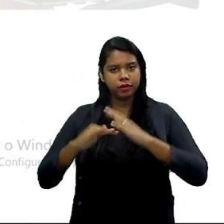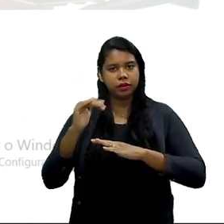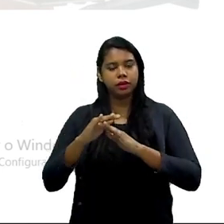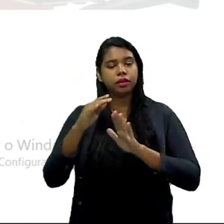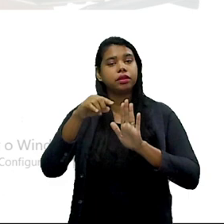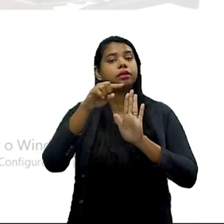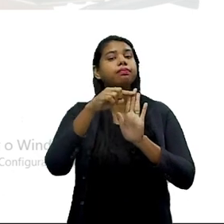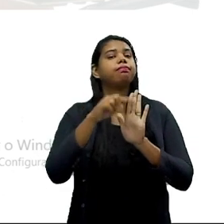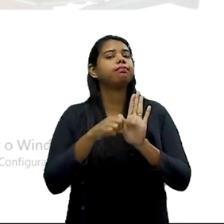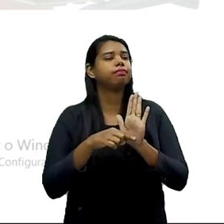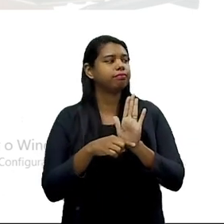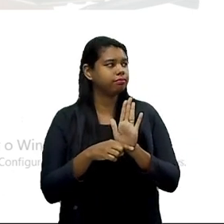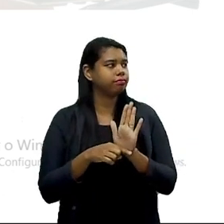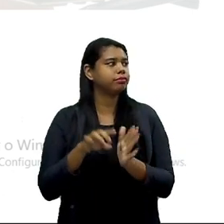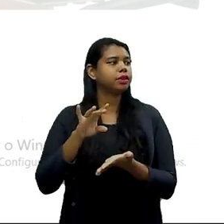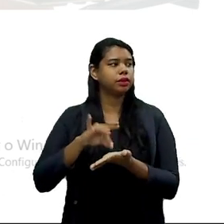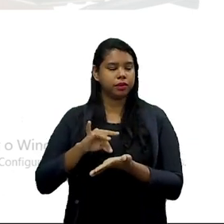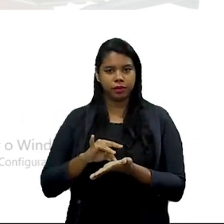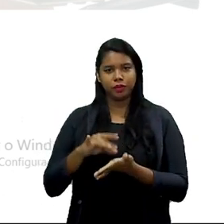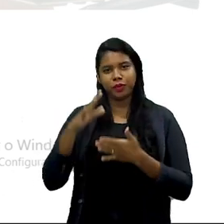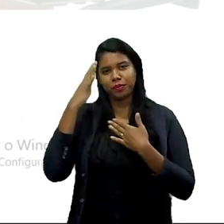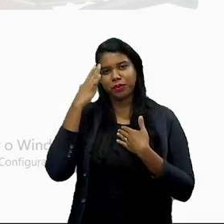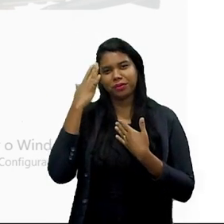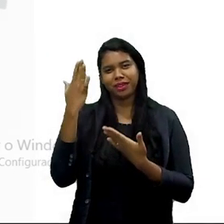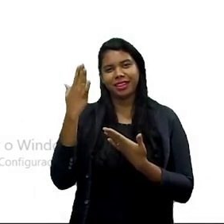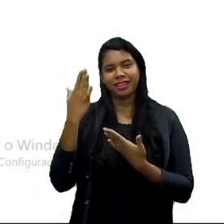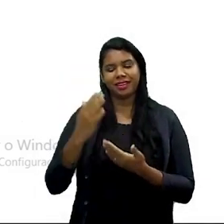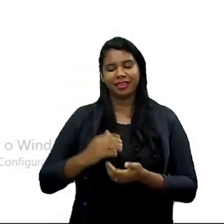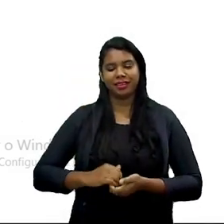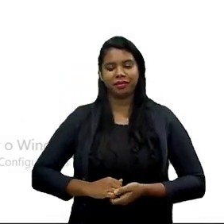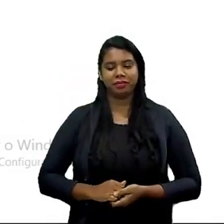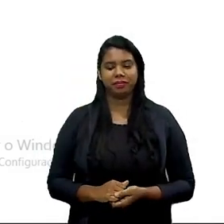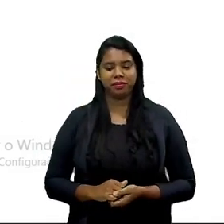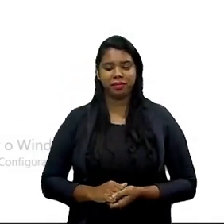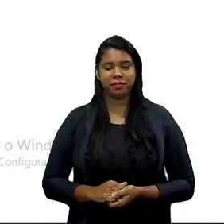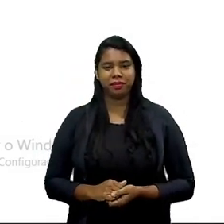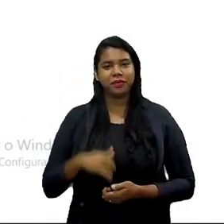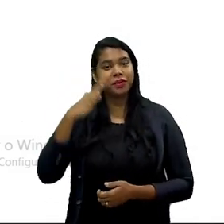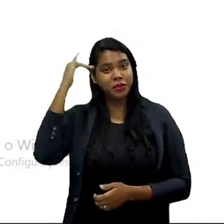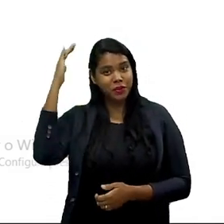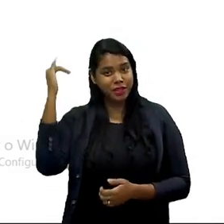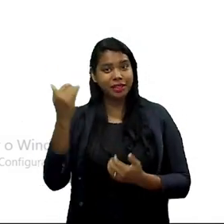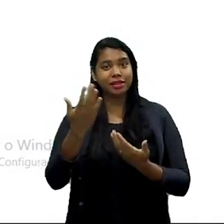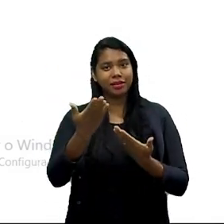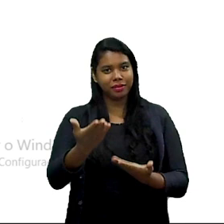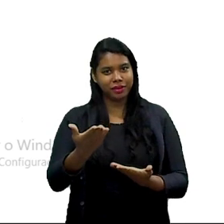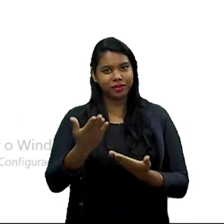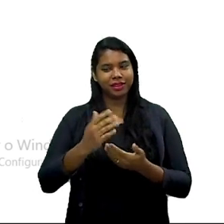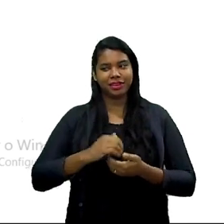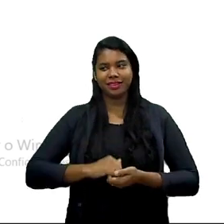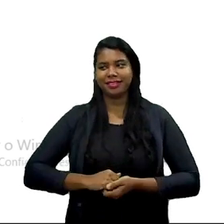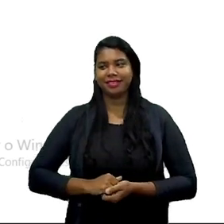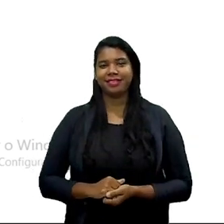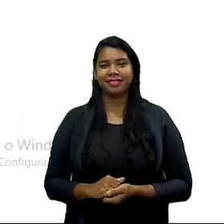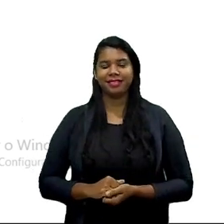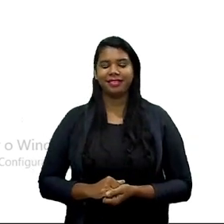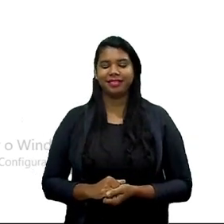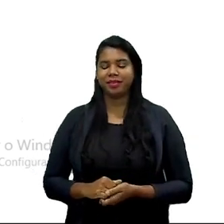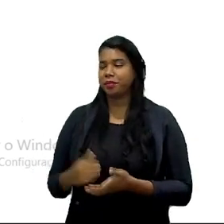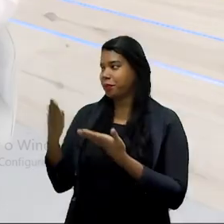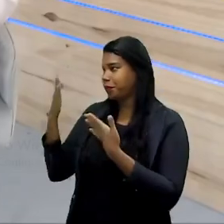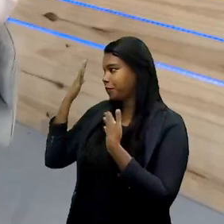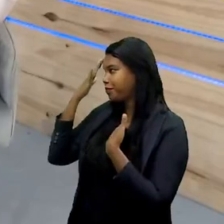planejar. Então, muito obrigado e sucesso para vocês. Muito bom, professor.